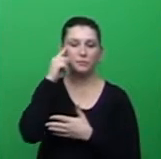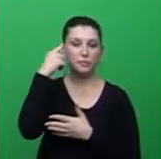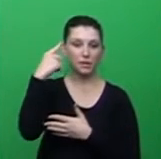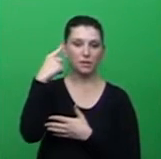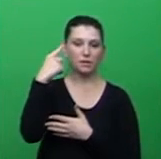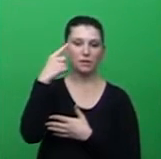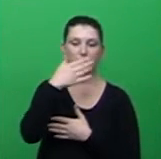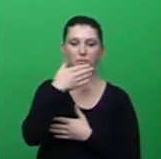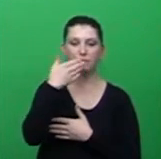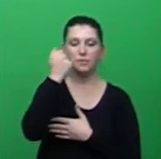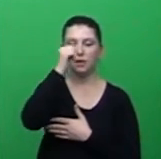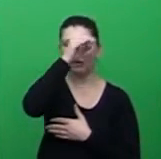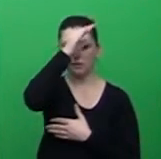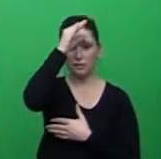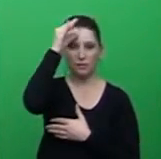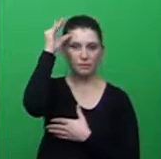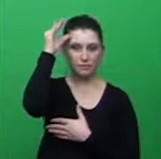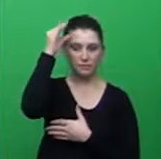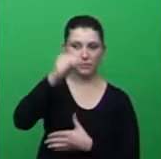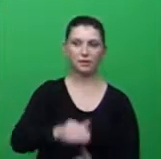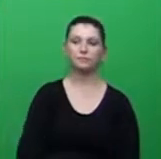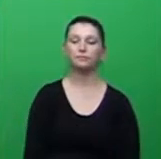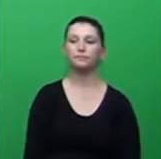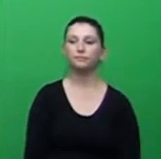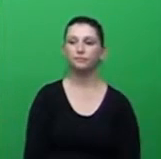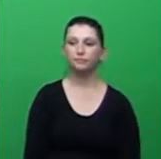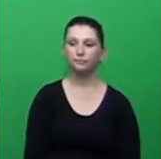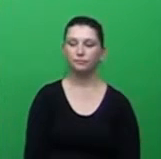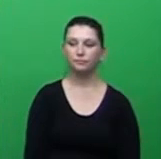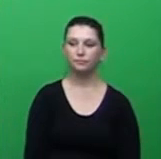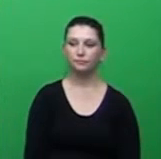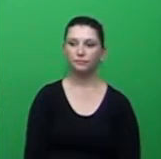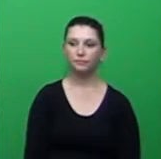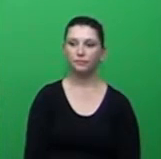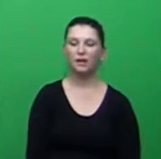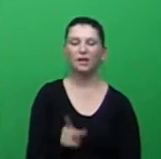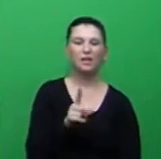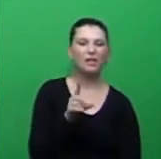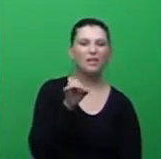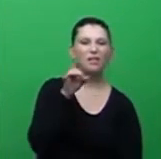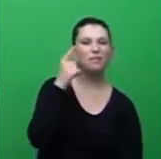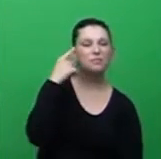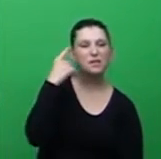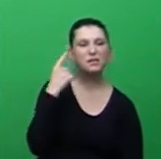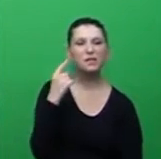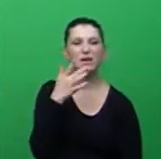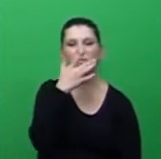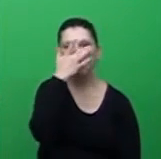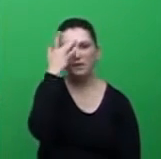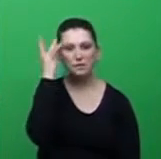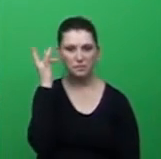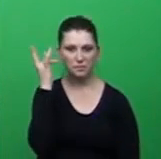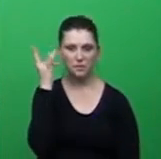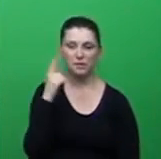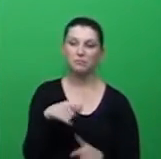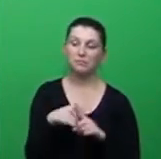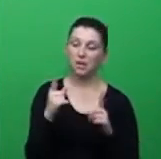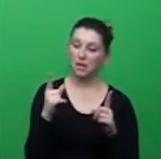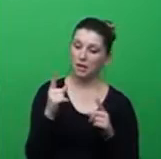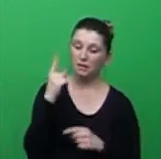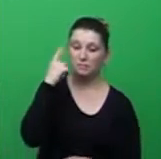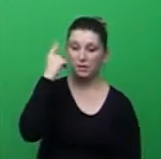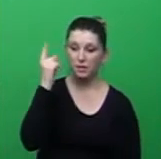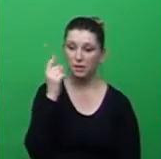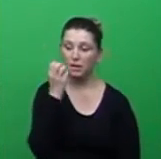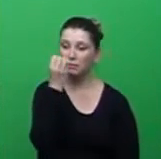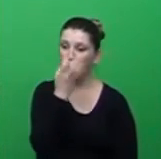para o município de Criciúma, não pensando em pessoas, porque tem misturado muito a política nos últimos dias,